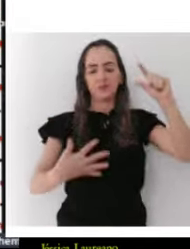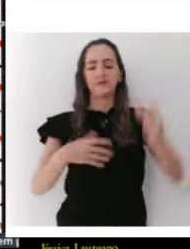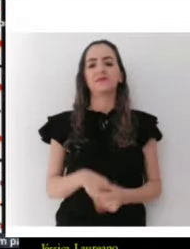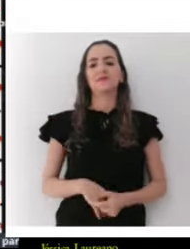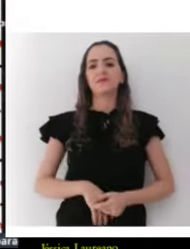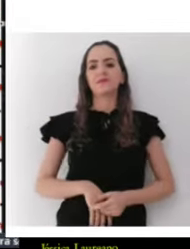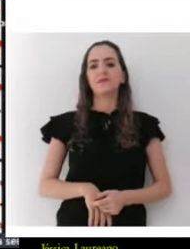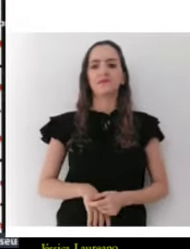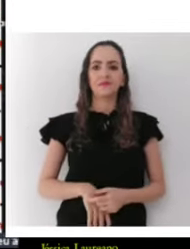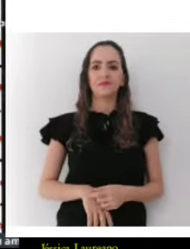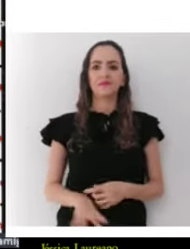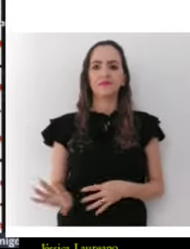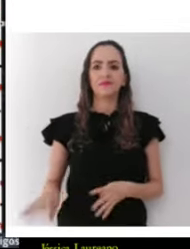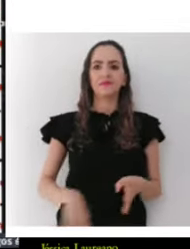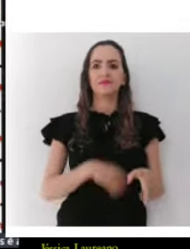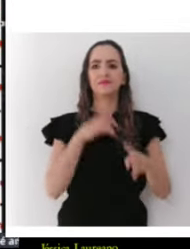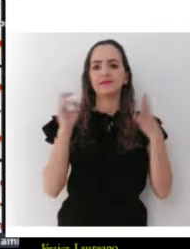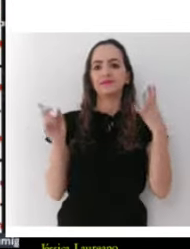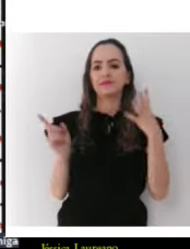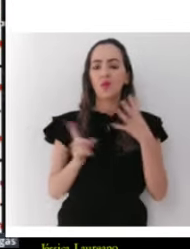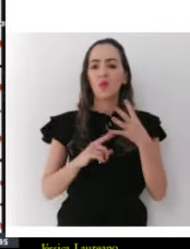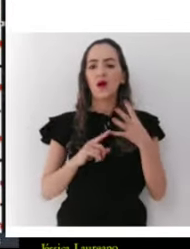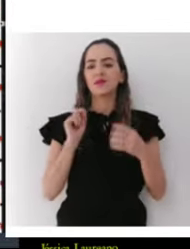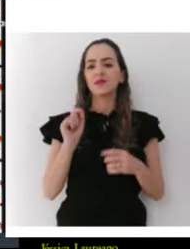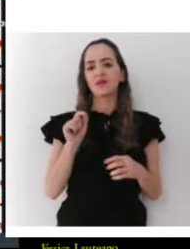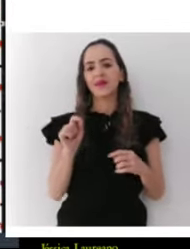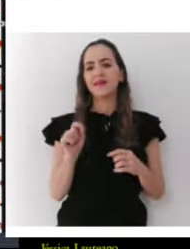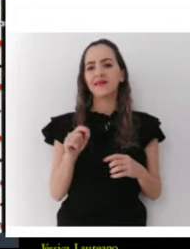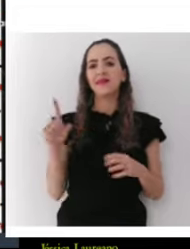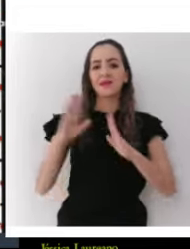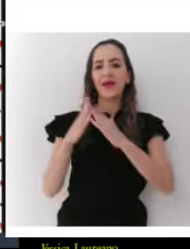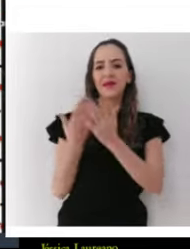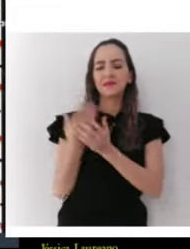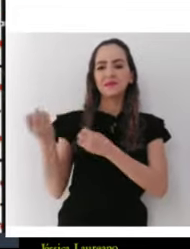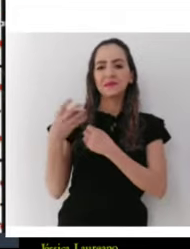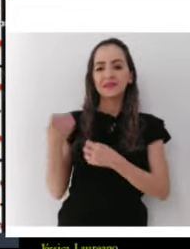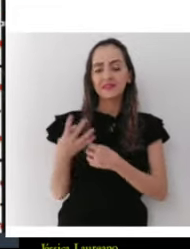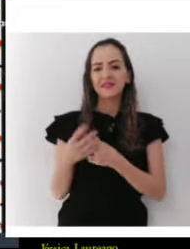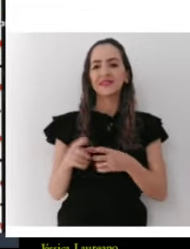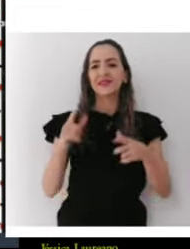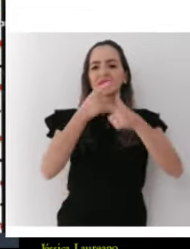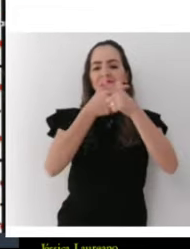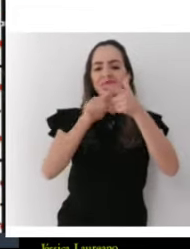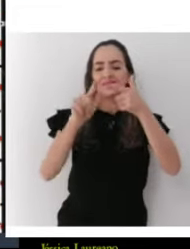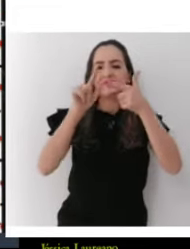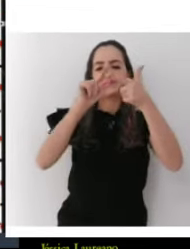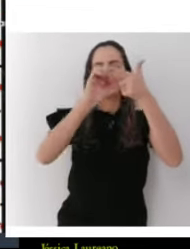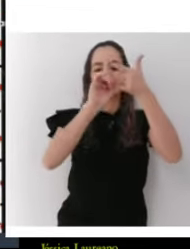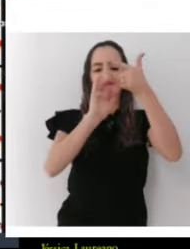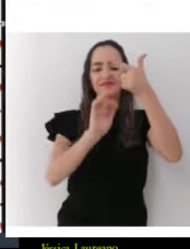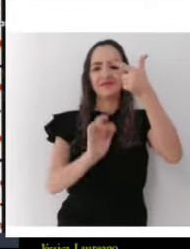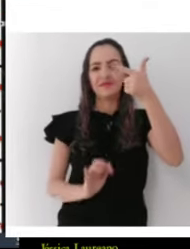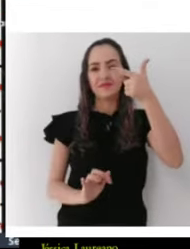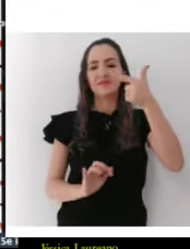aprende geralmente na escola, que a gente usa o algoritmo euclidiano longo, que é aquele onde você faz e fica aquela